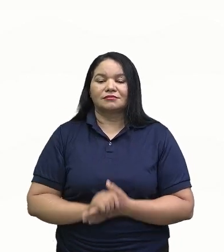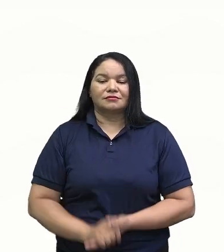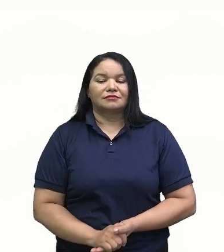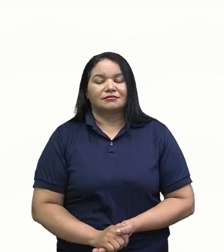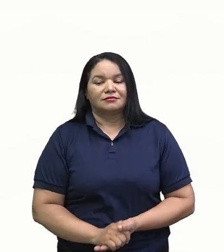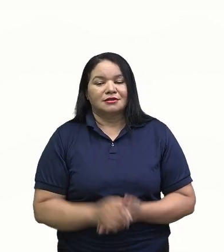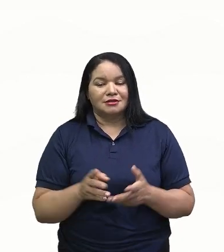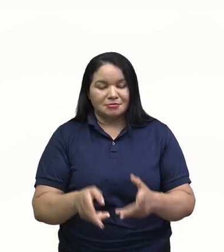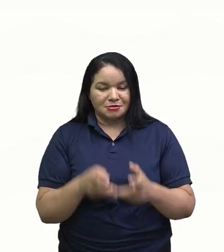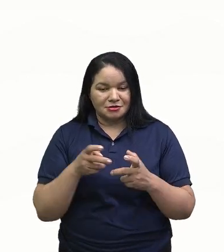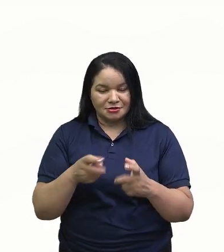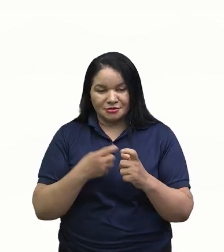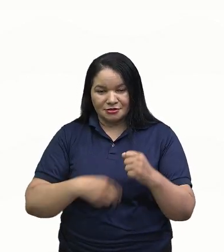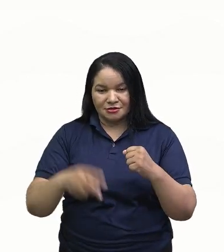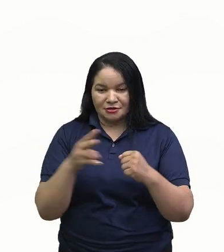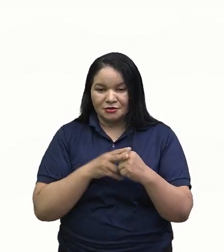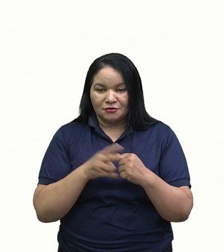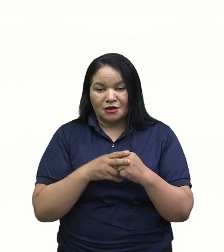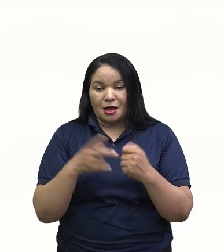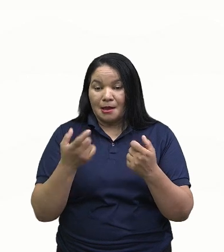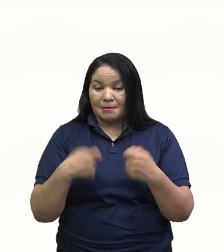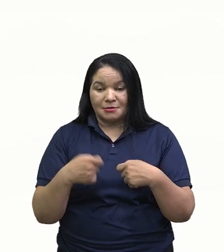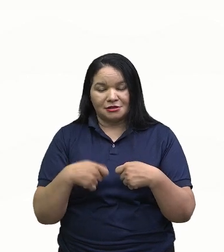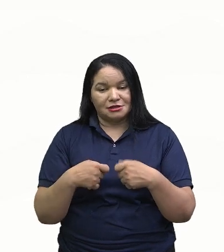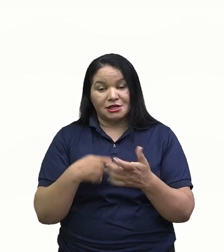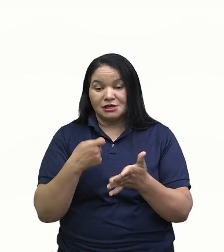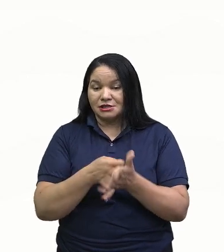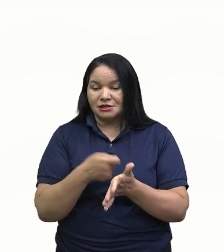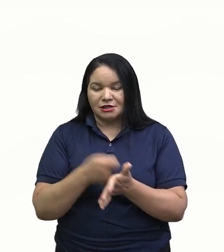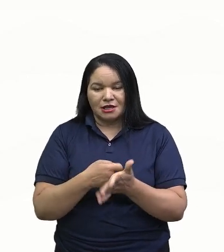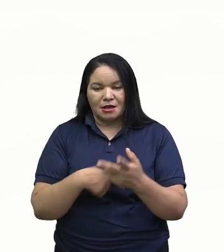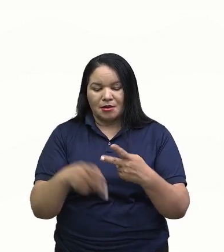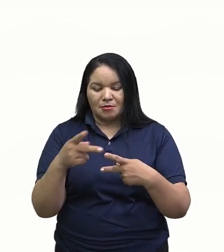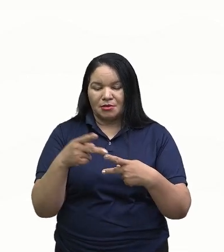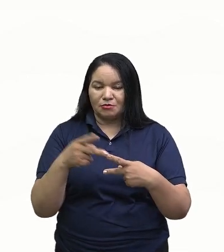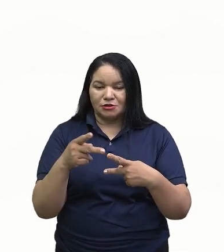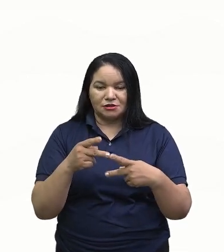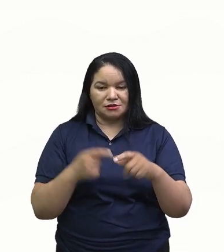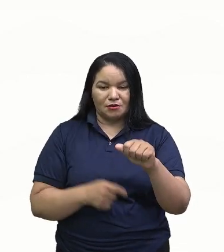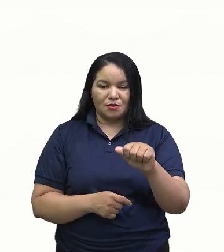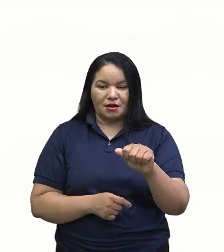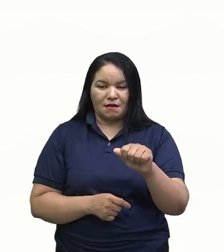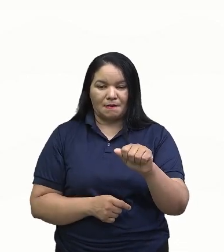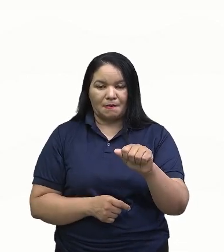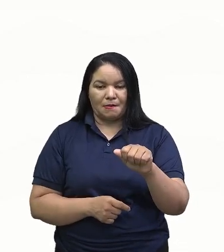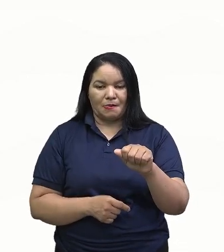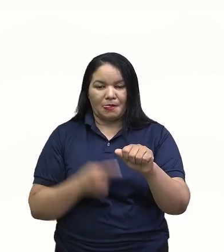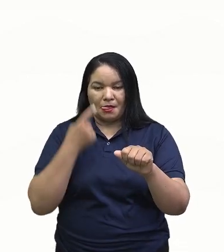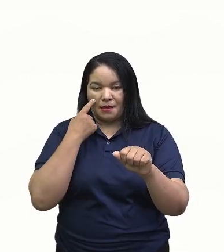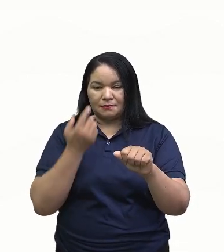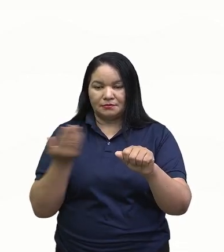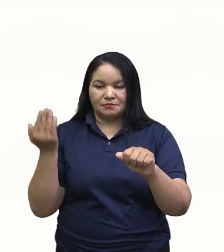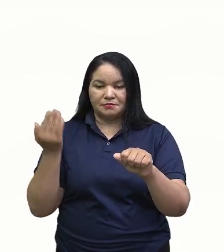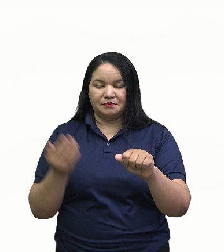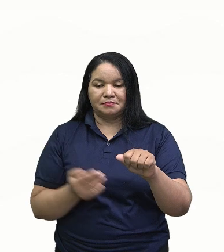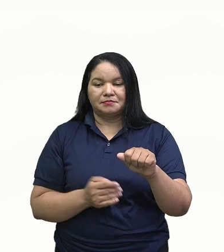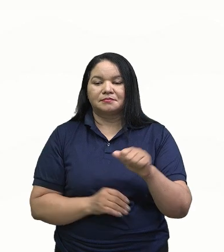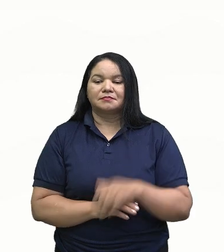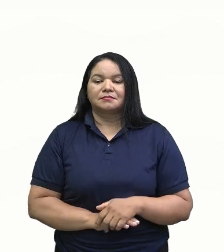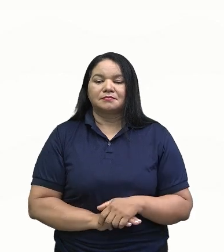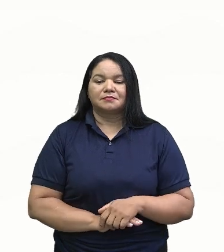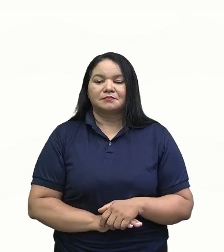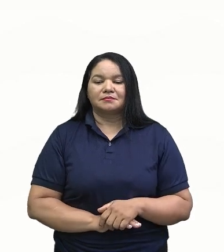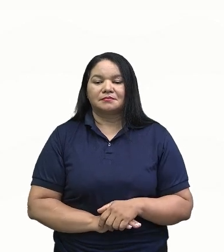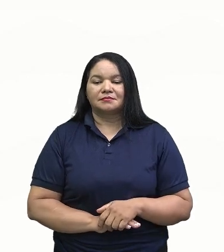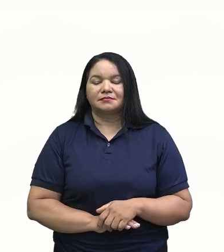observe que esse verbo, ele exige a preposição a, que é o que a gente está vendo aqui, ó, né? Então, nós vamos